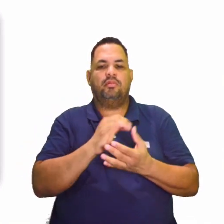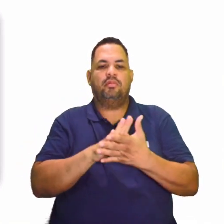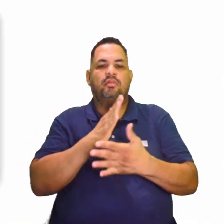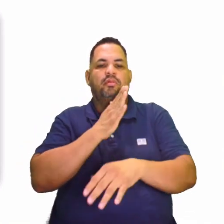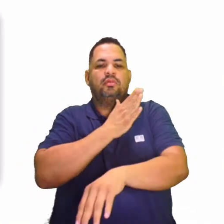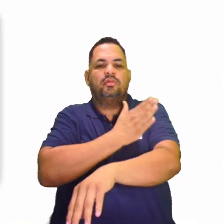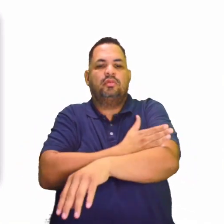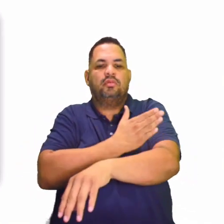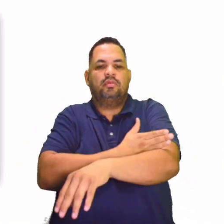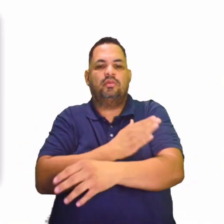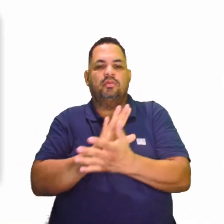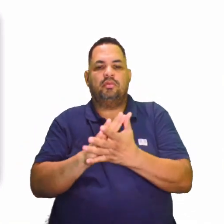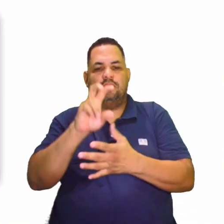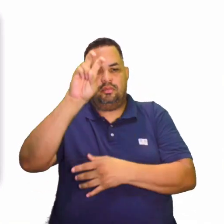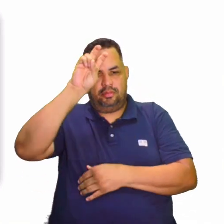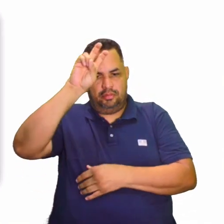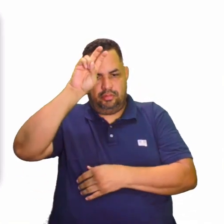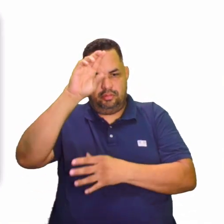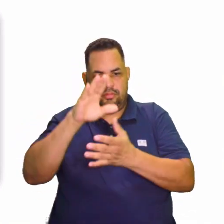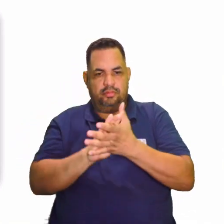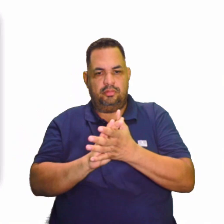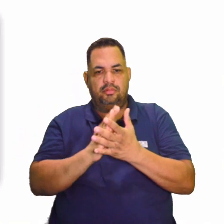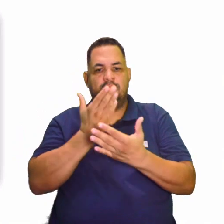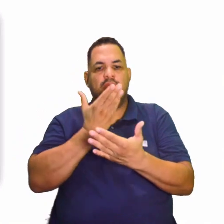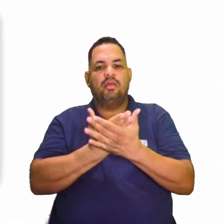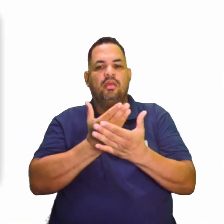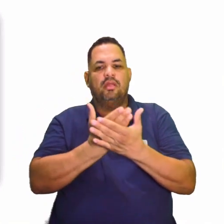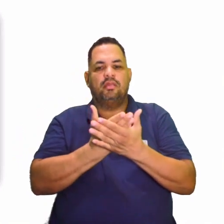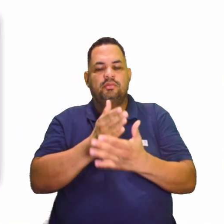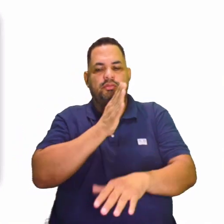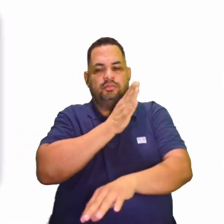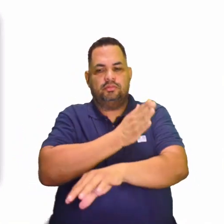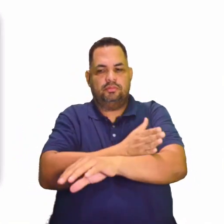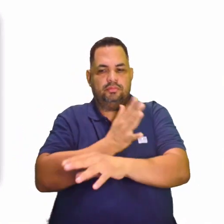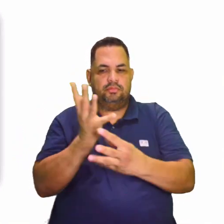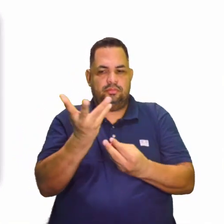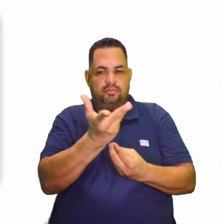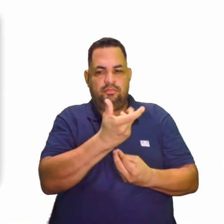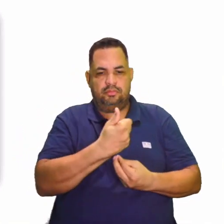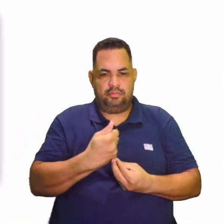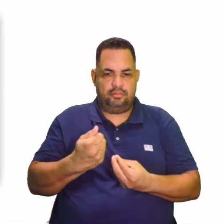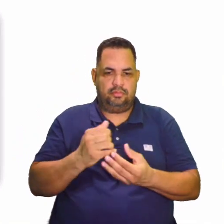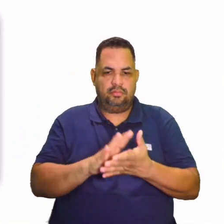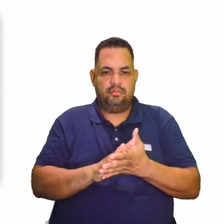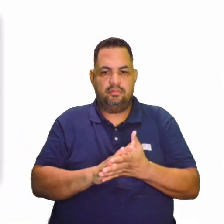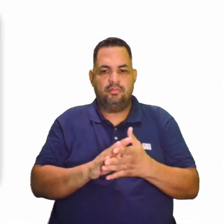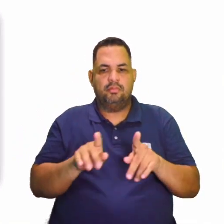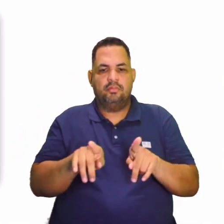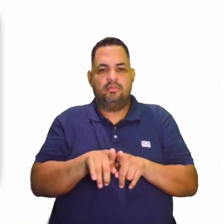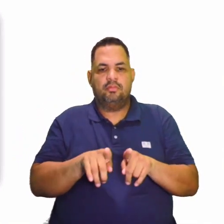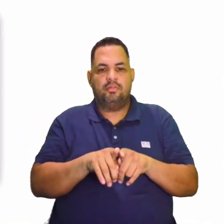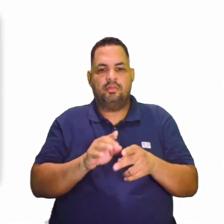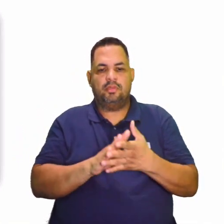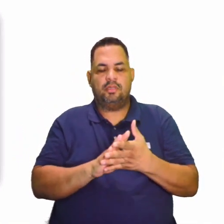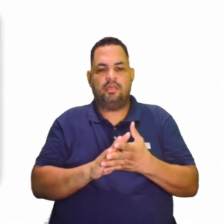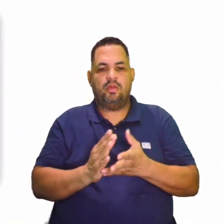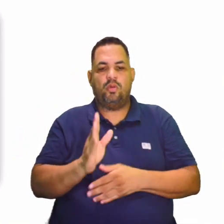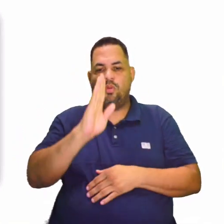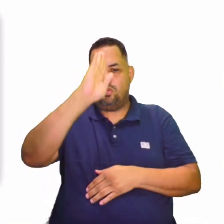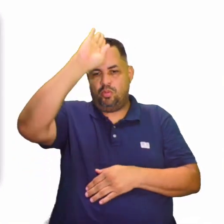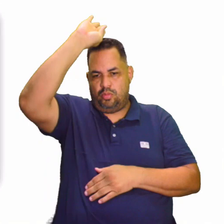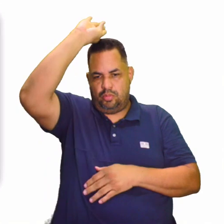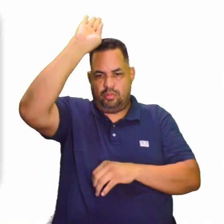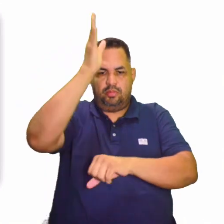egípcia, aula 11, arte período medieval, vamos falar então da arte romana,